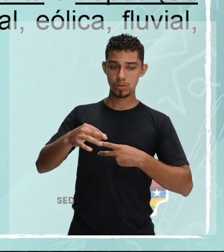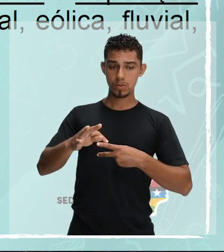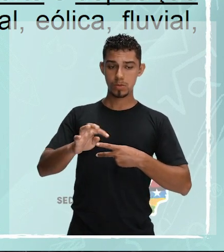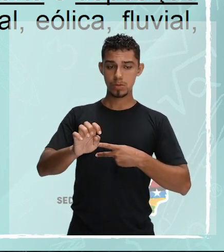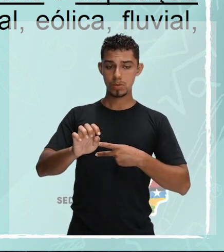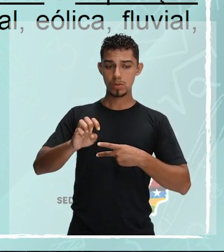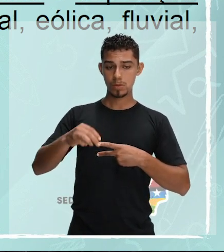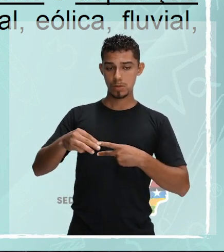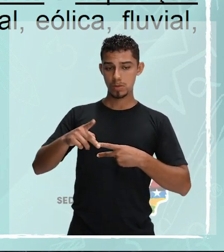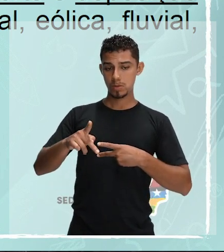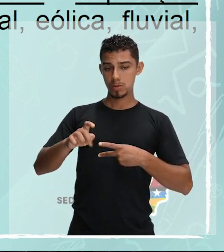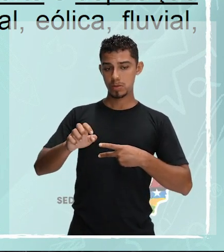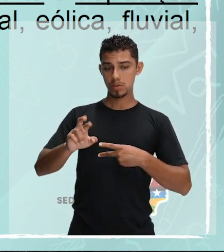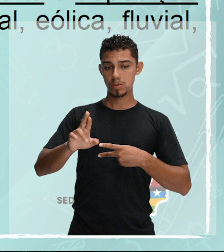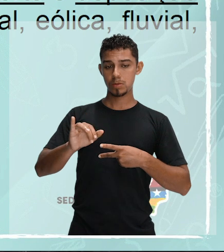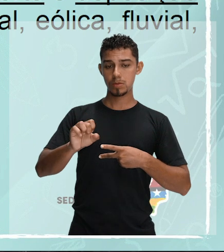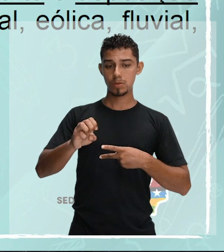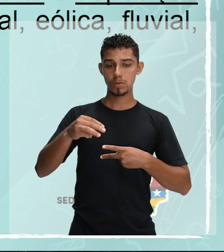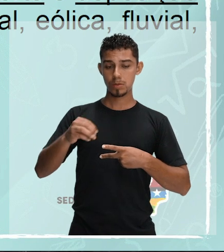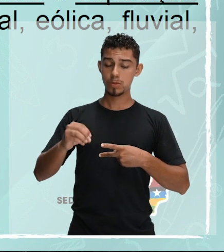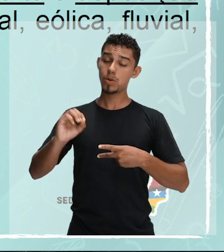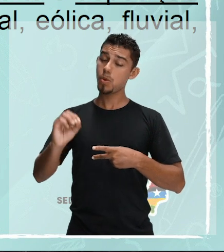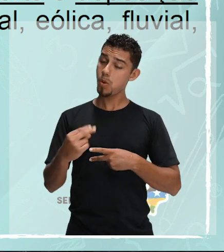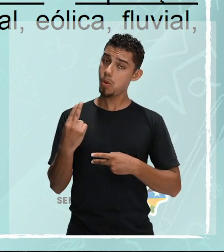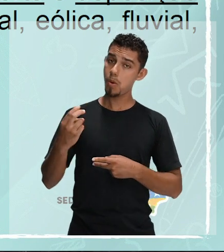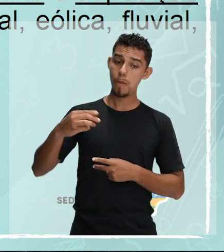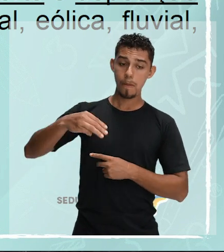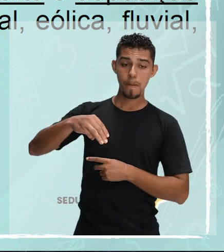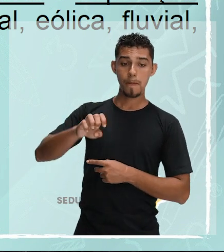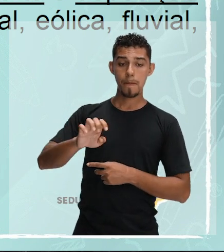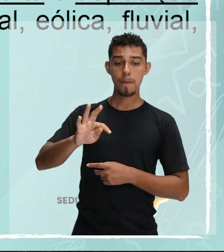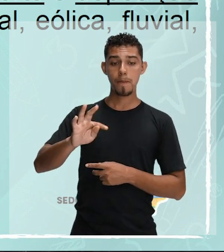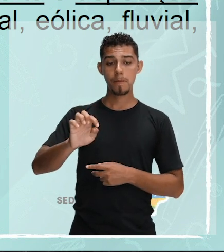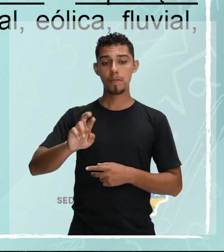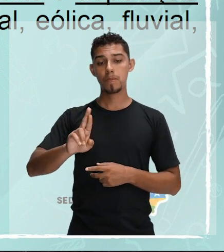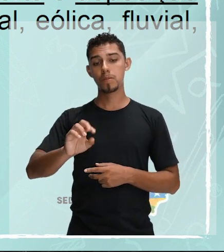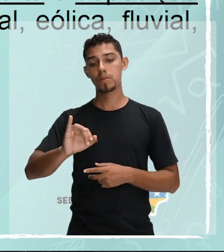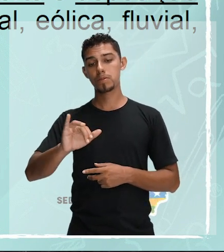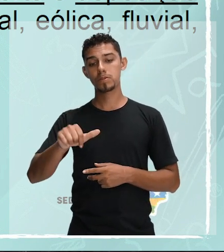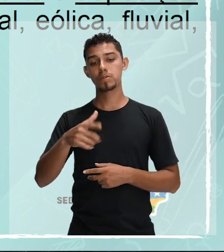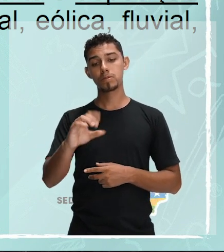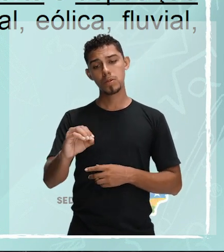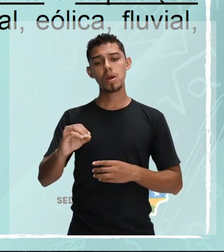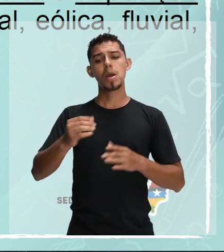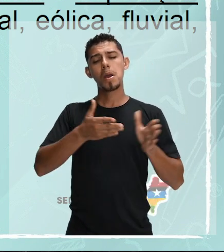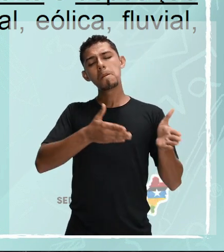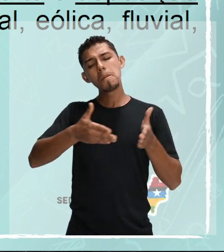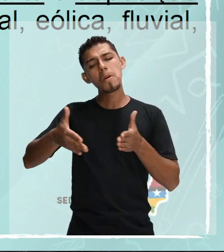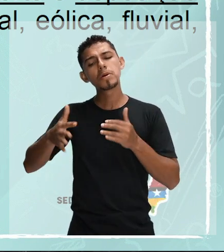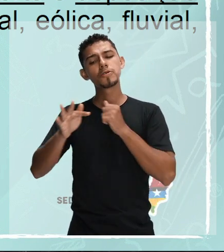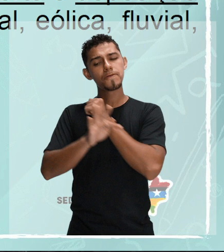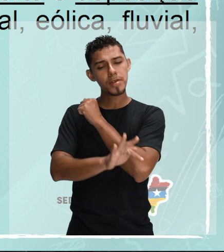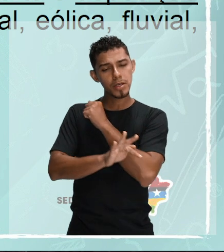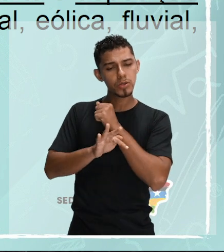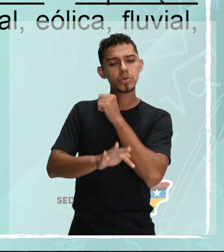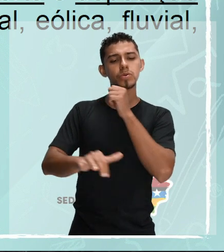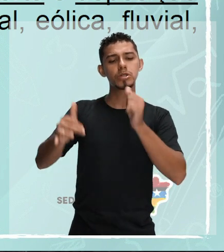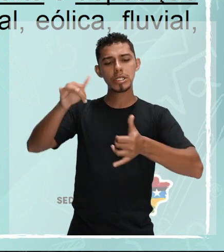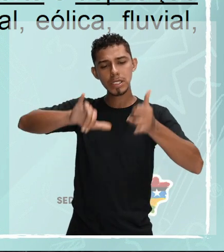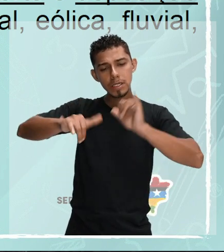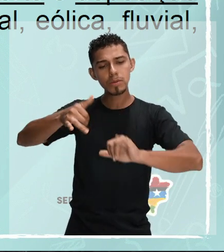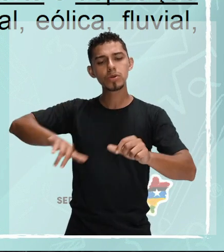de meteorização, são conjuntos de processos físicos, químicos e biológicos que vão promover